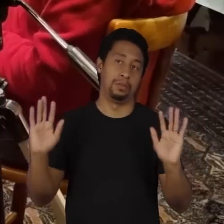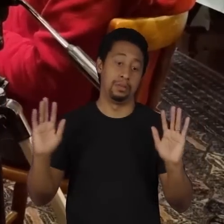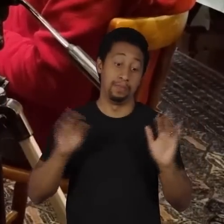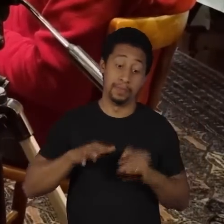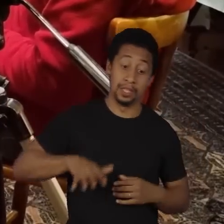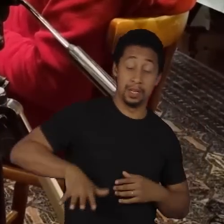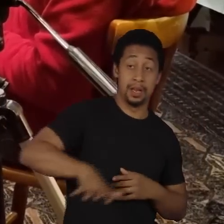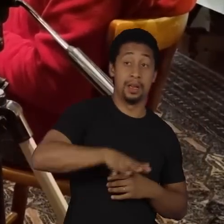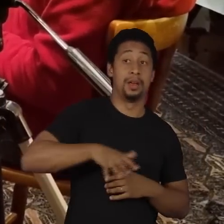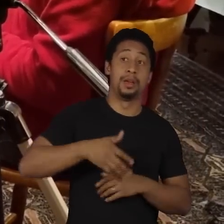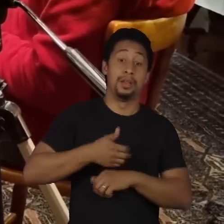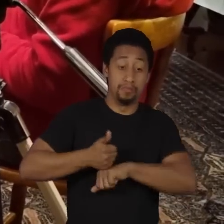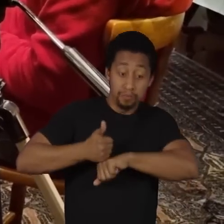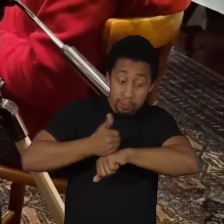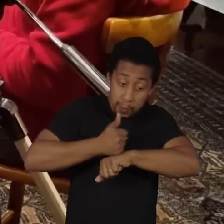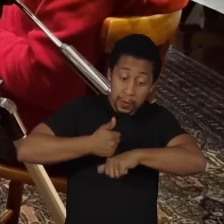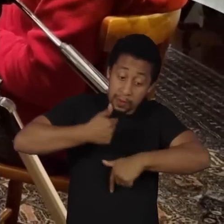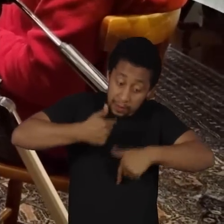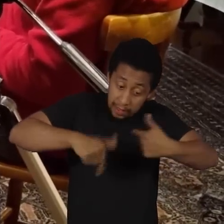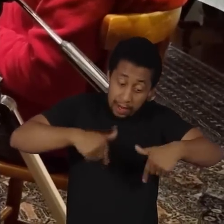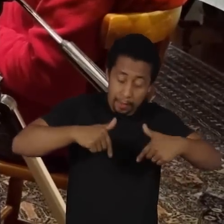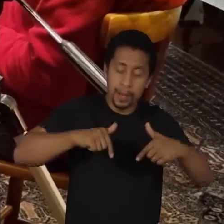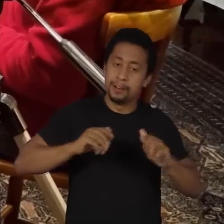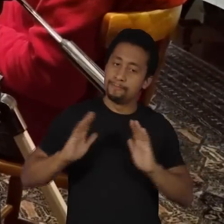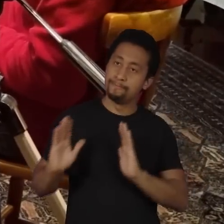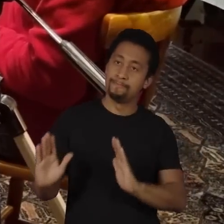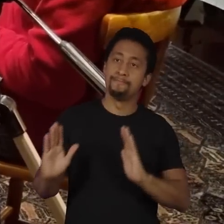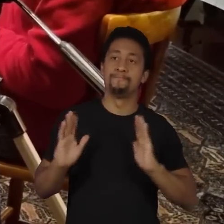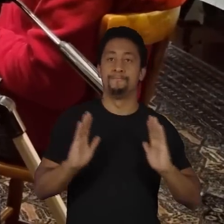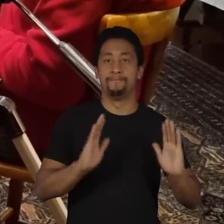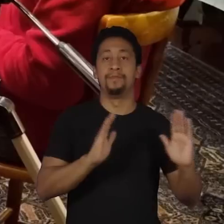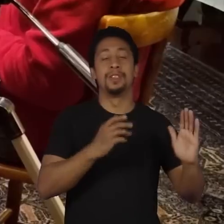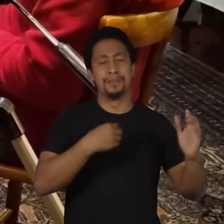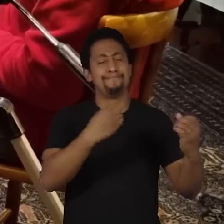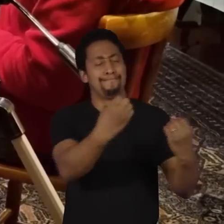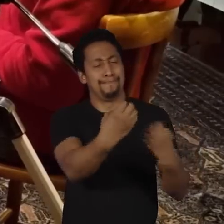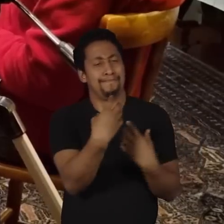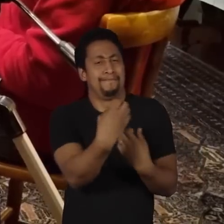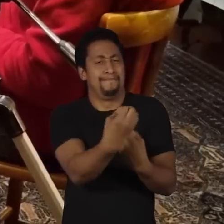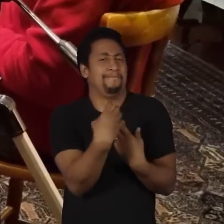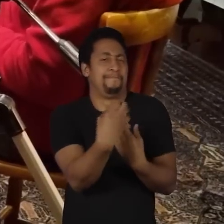ensinou muito, muito. Diz assim, duas artes, a arte de viver e a arte